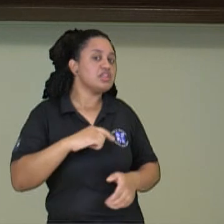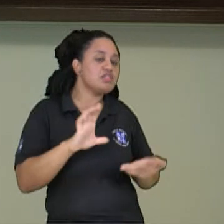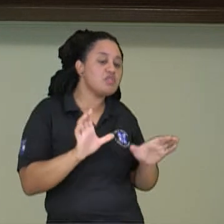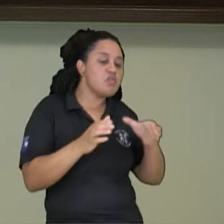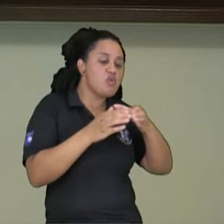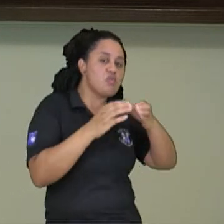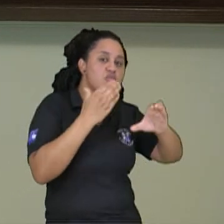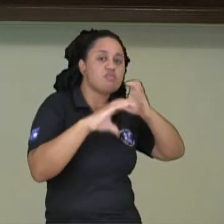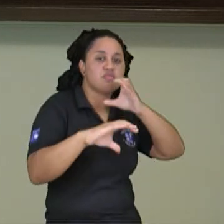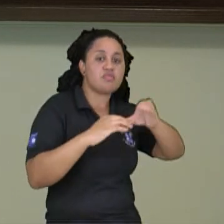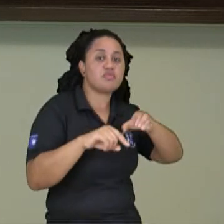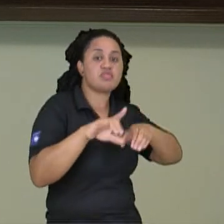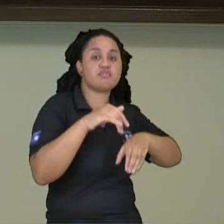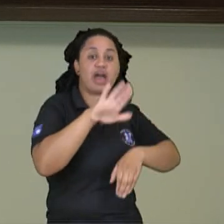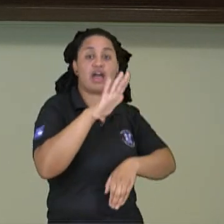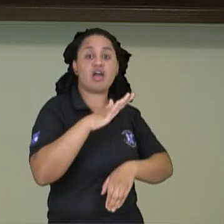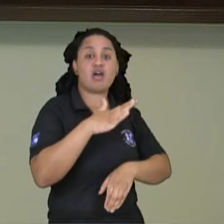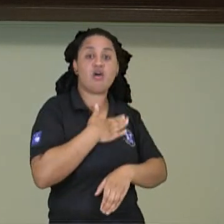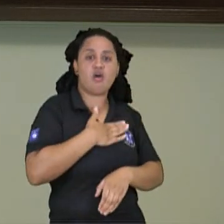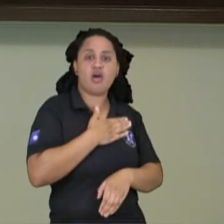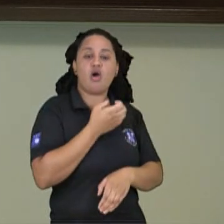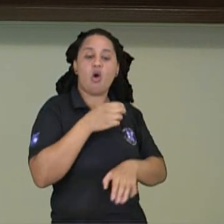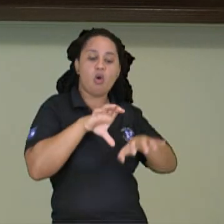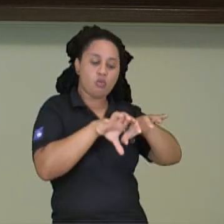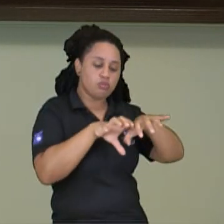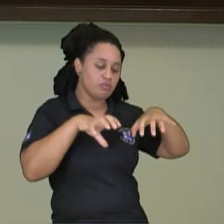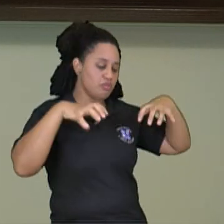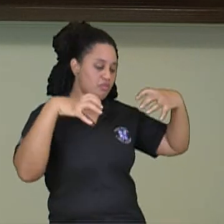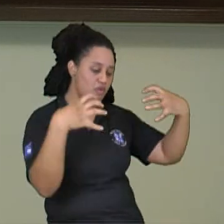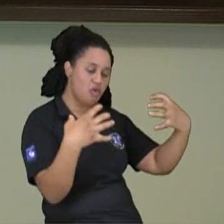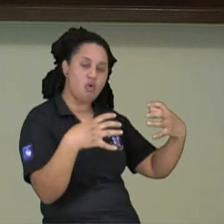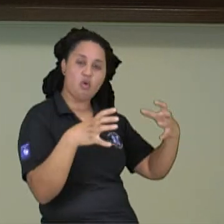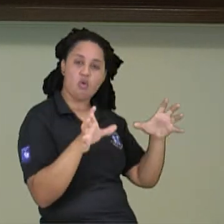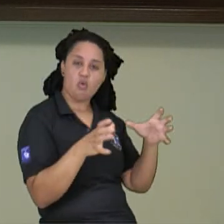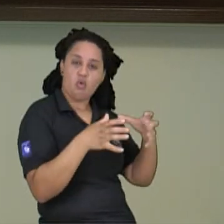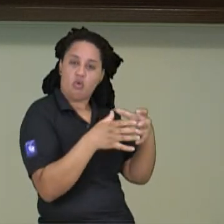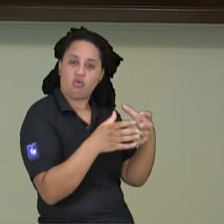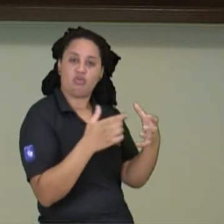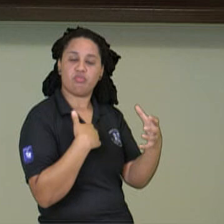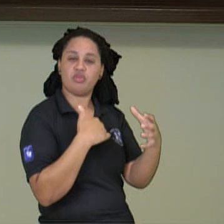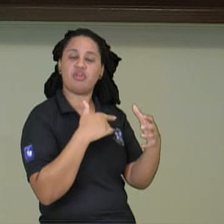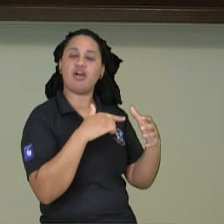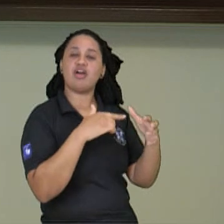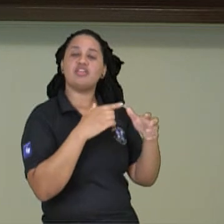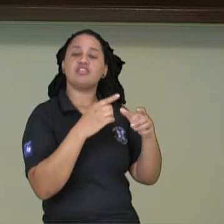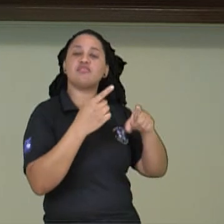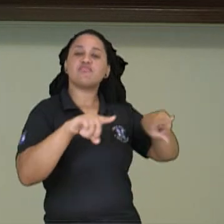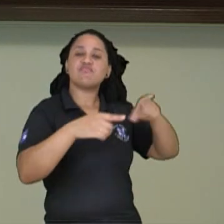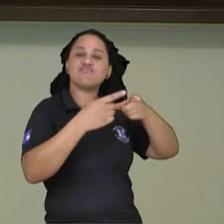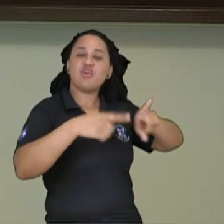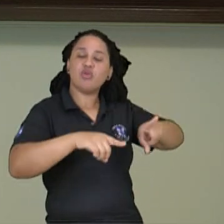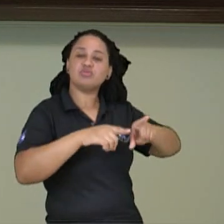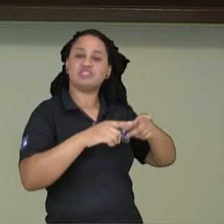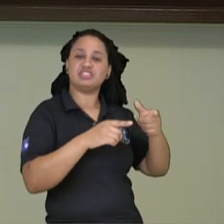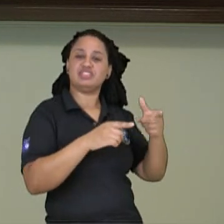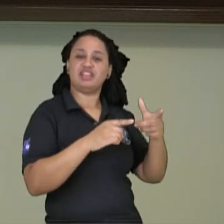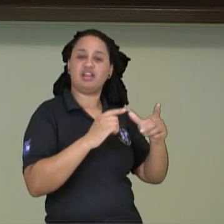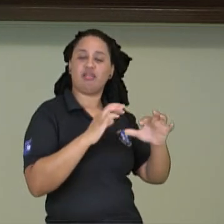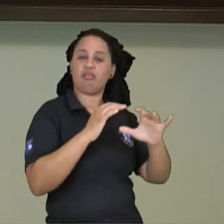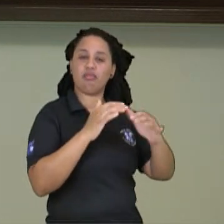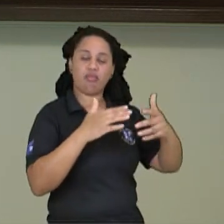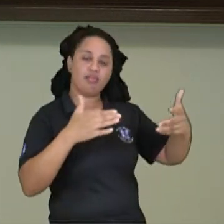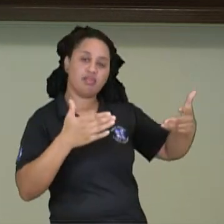Ou uma orquestra que você gosta? Você já foi a algum concerto musical? Você já prestou